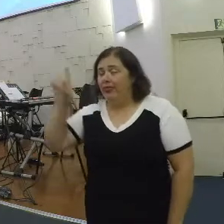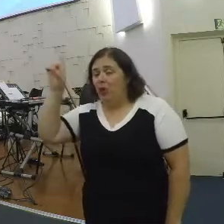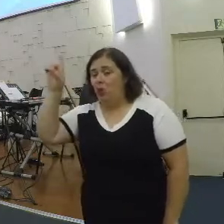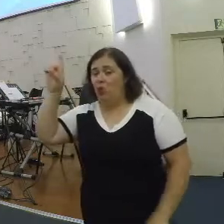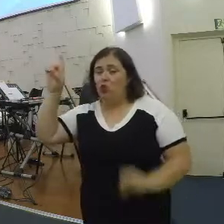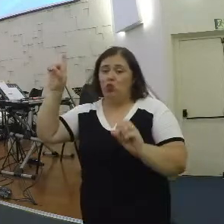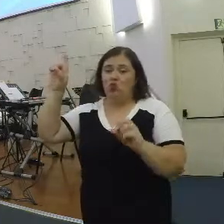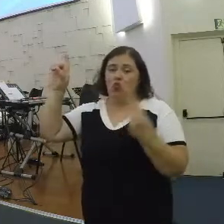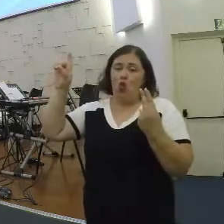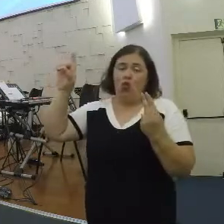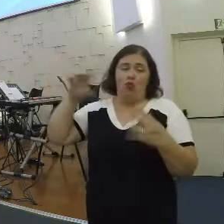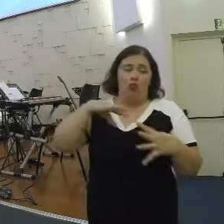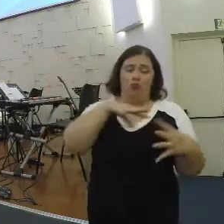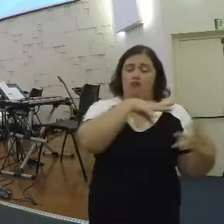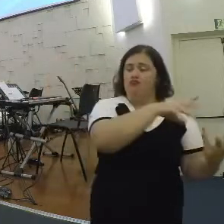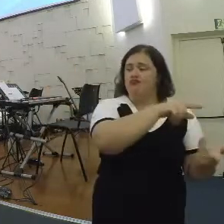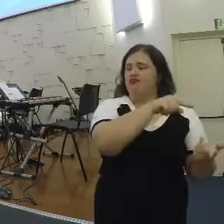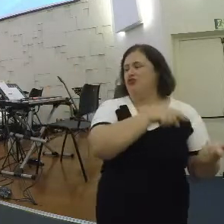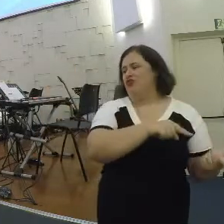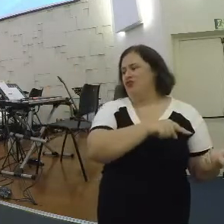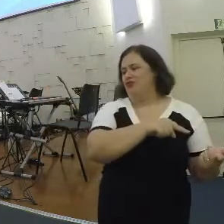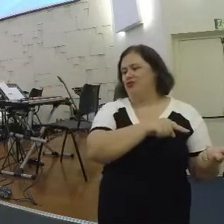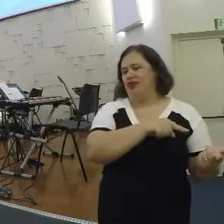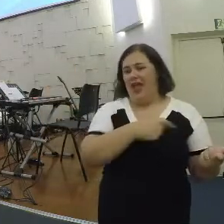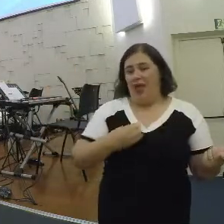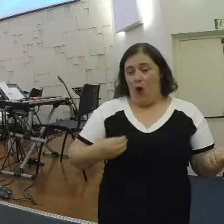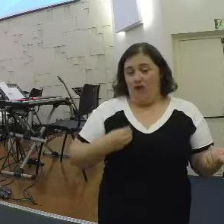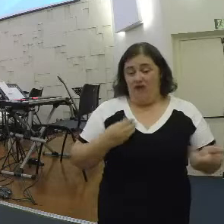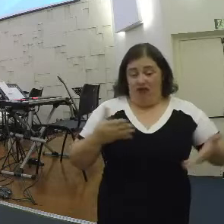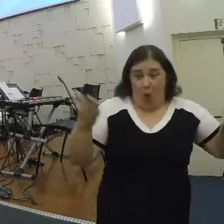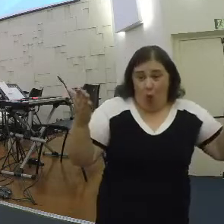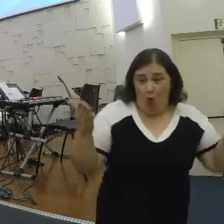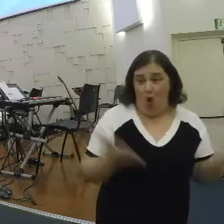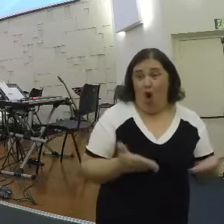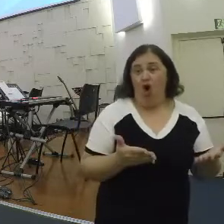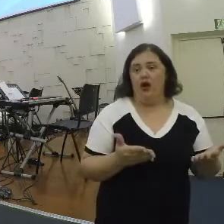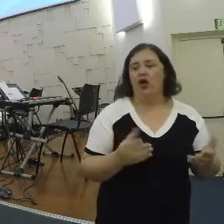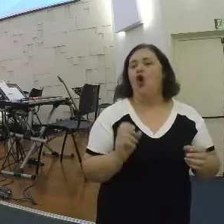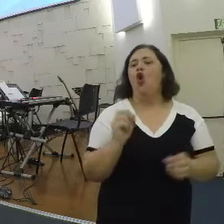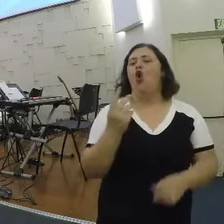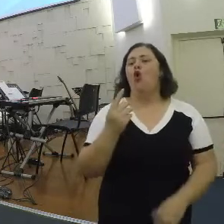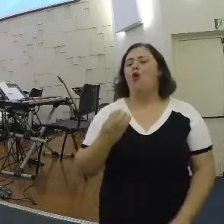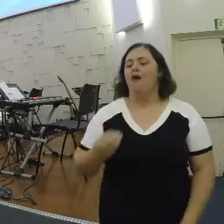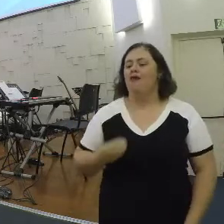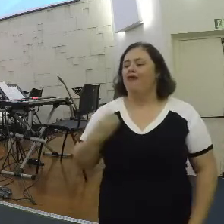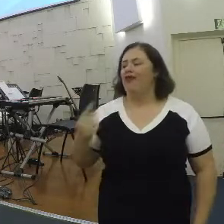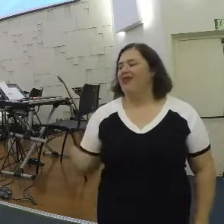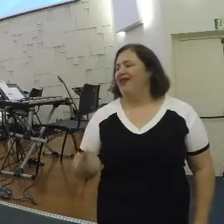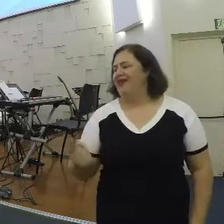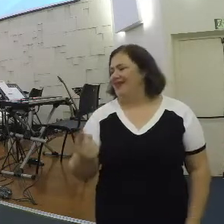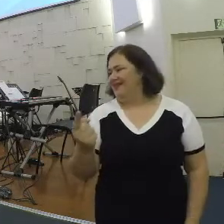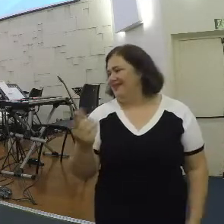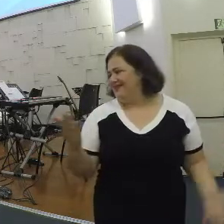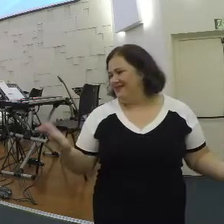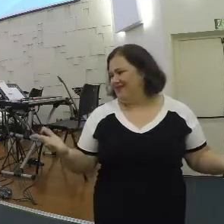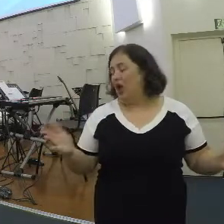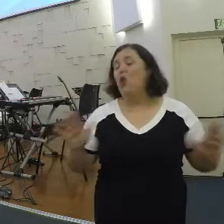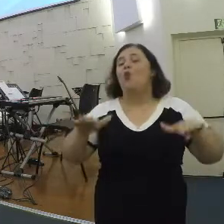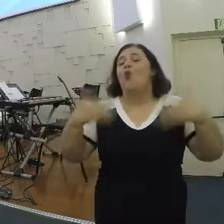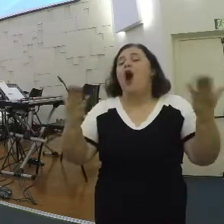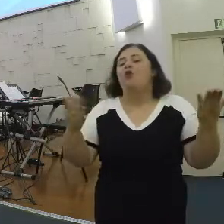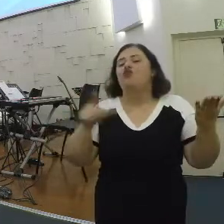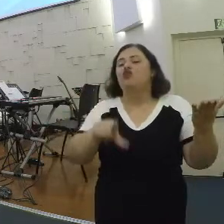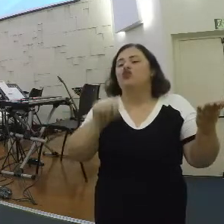à paixão, ao prazer, ao momento. Mas graças a Deus, o evangelho é sempre cheio de graça e